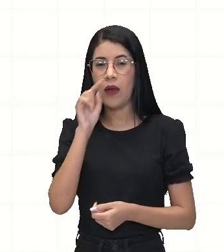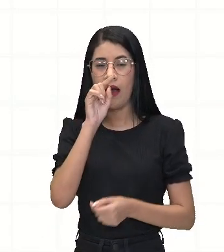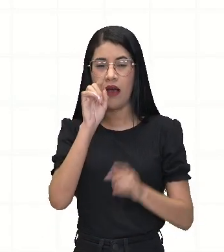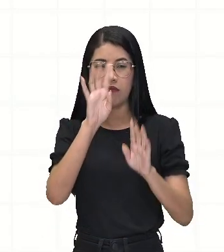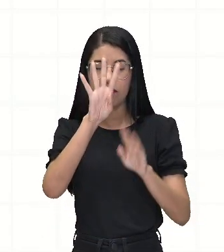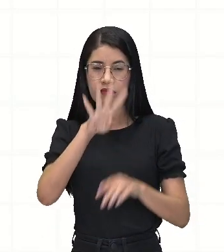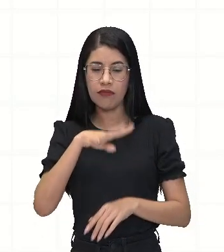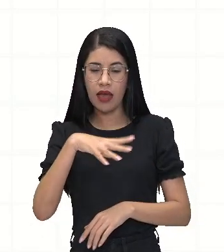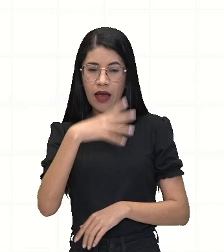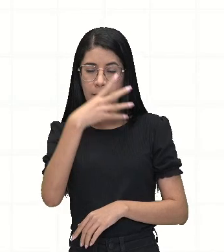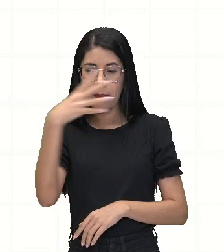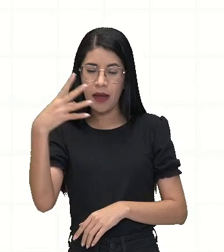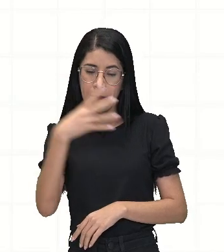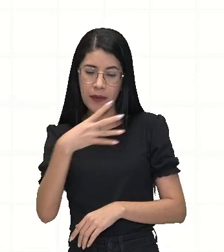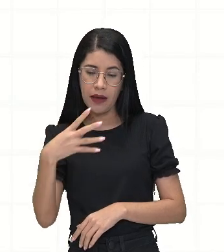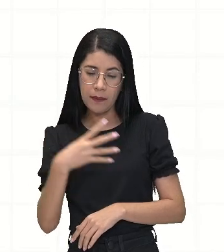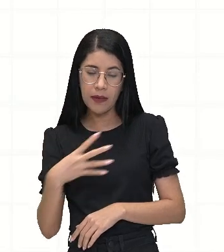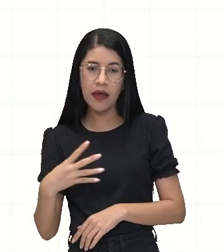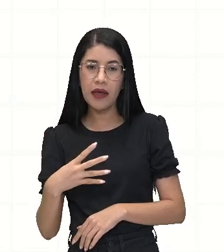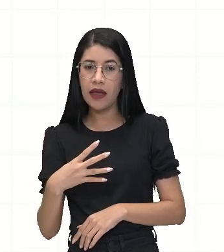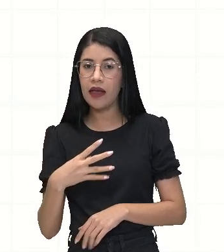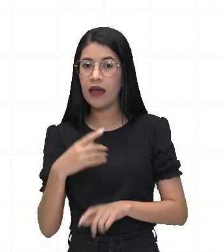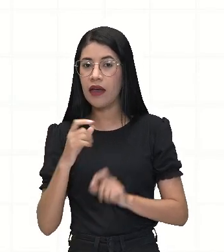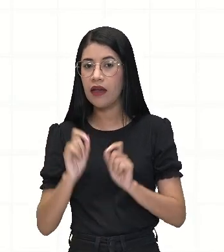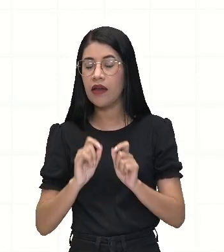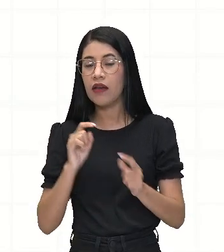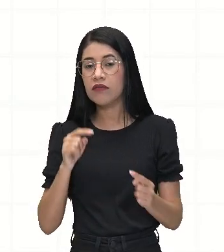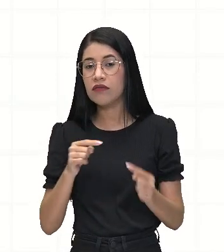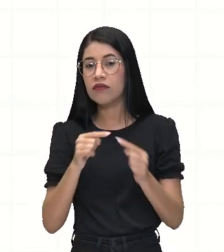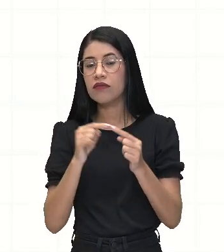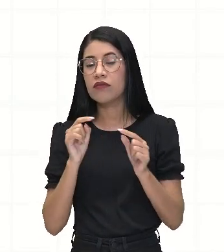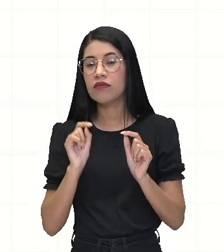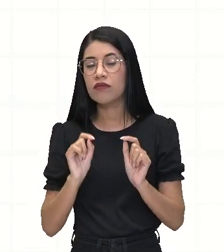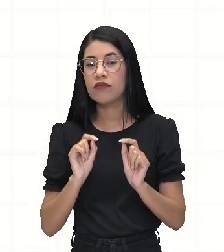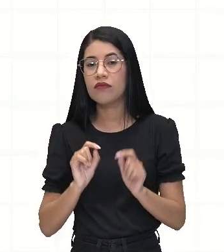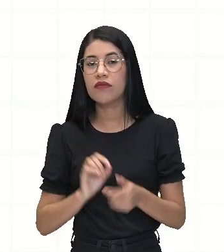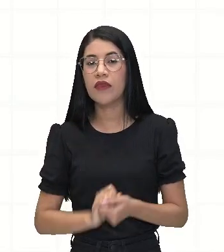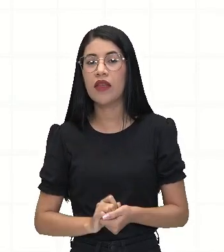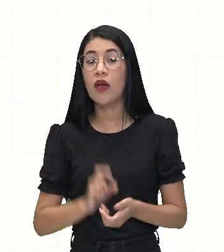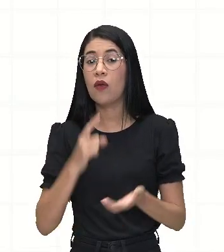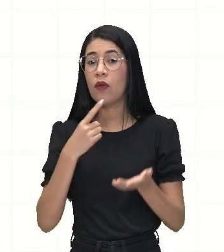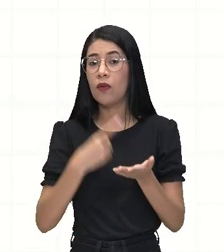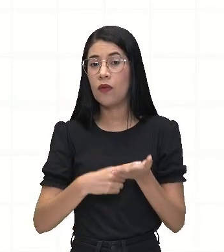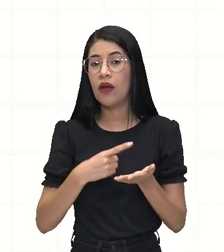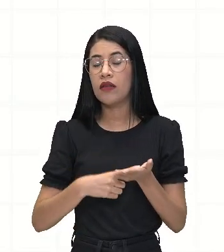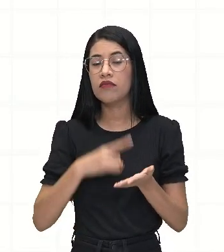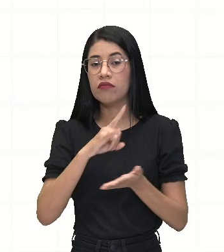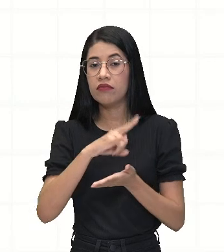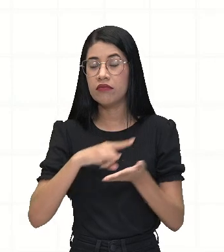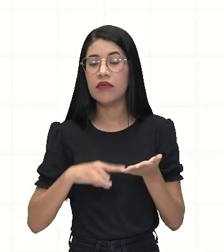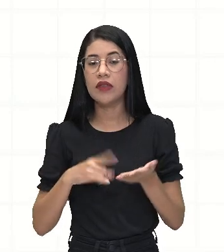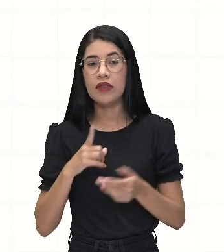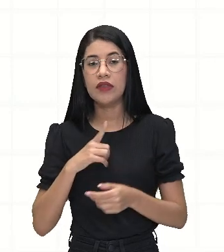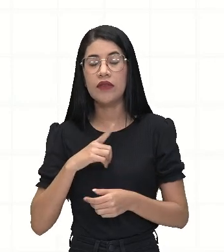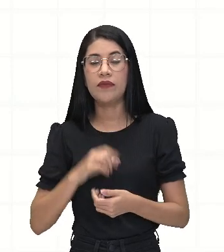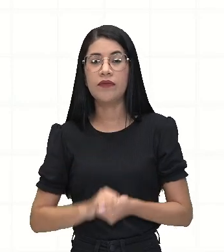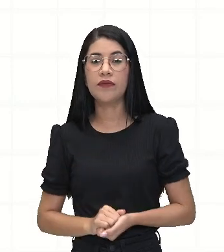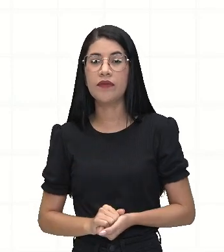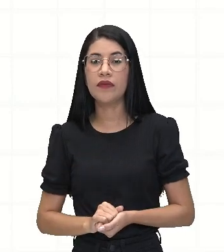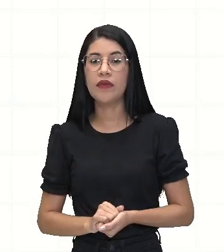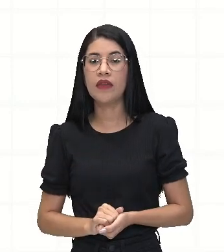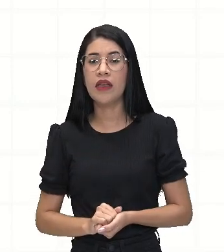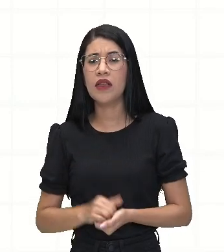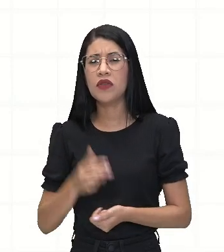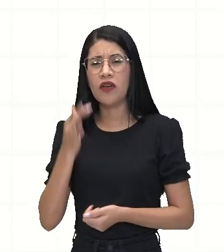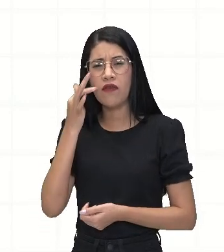tem essa divisão de acordo com esse tratado, certo? Então, nós tínhamos ali os